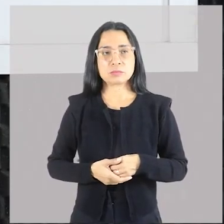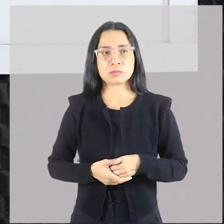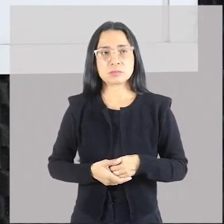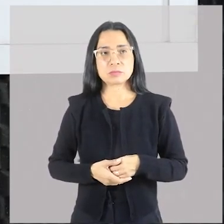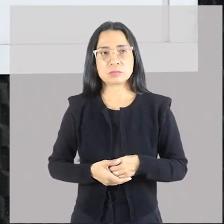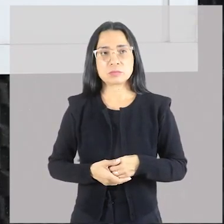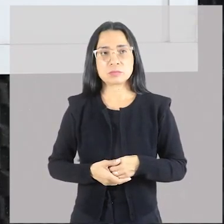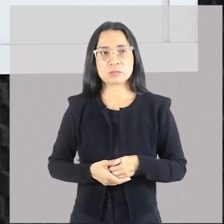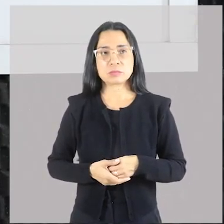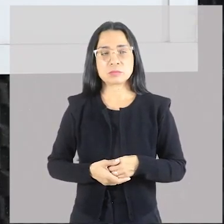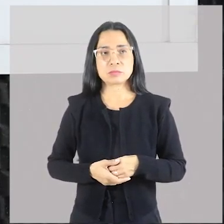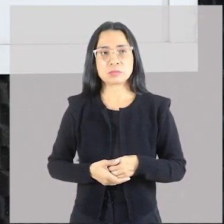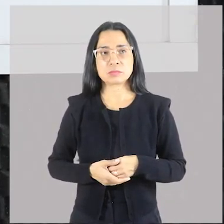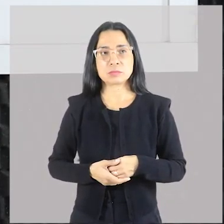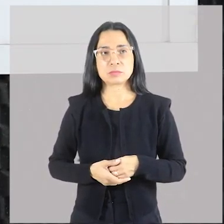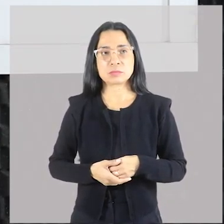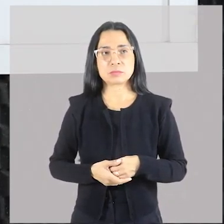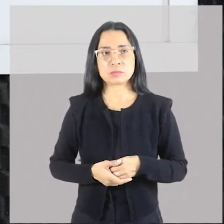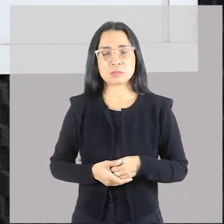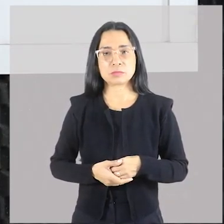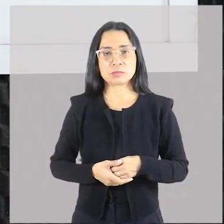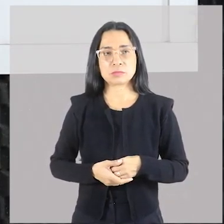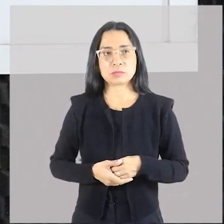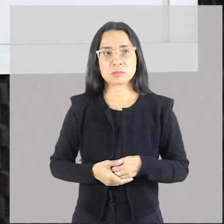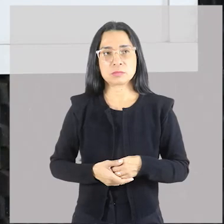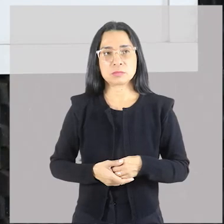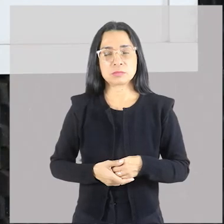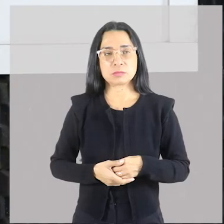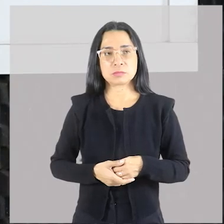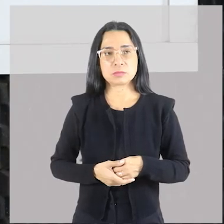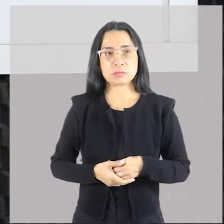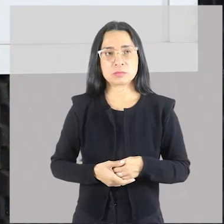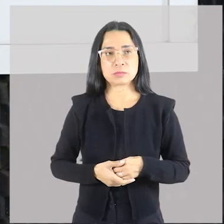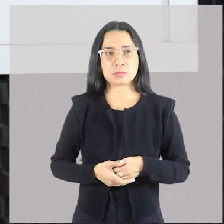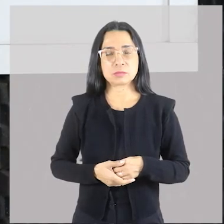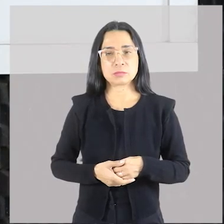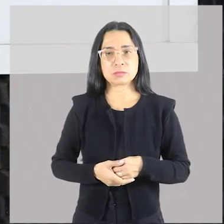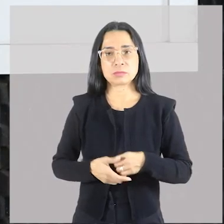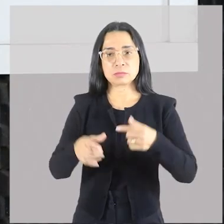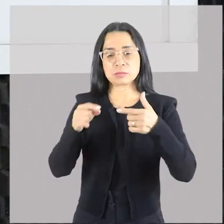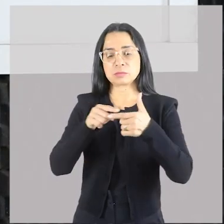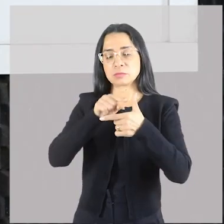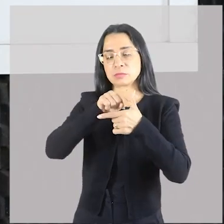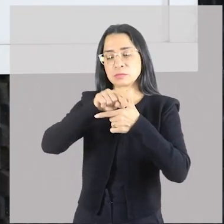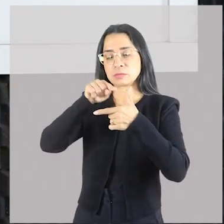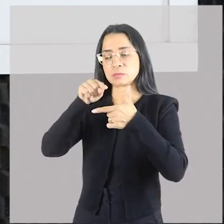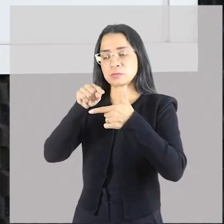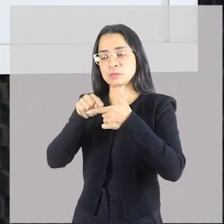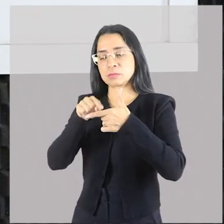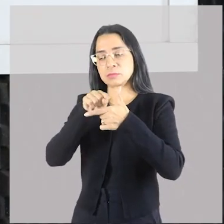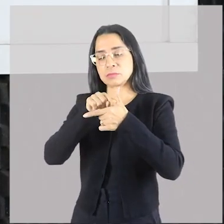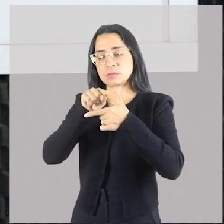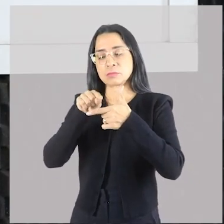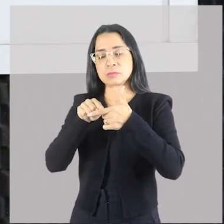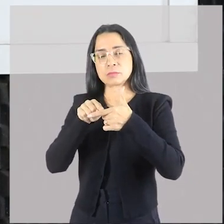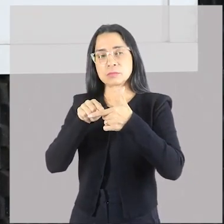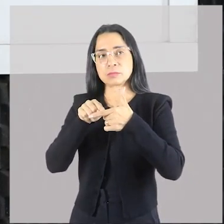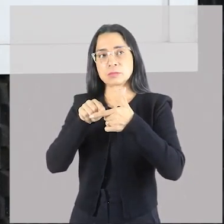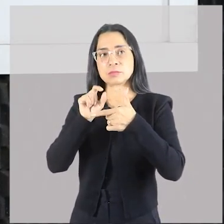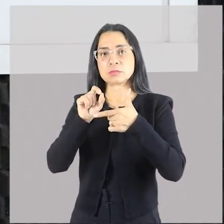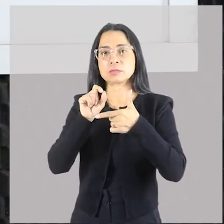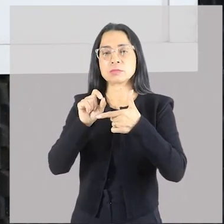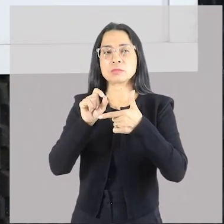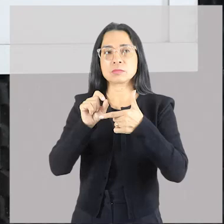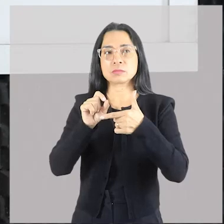Esse aqui, que é o ângulo central, e aqui você tem um ângulo. Esse aqui é um ângulo central. O ângulo central é o